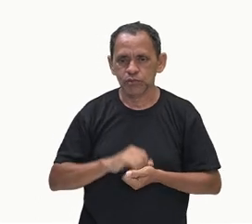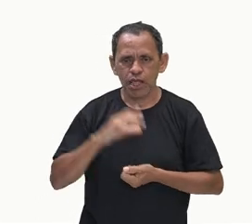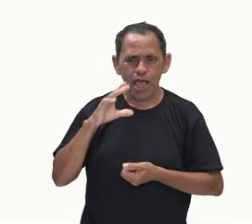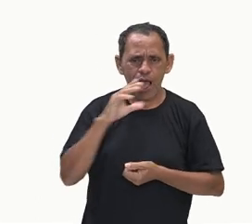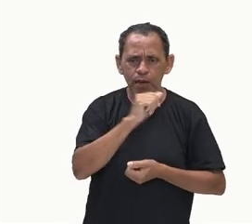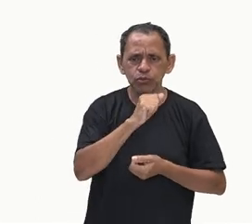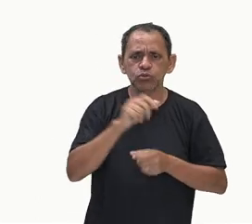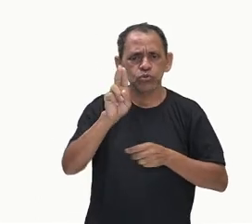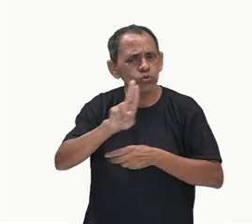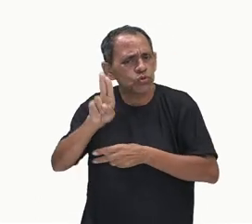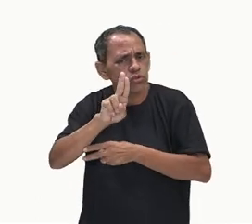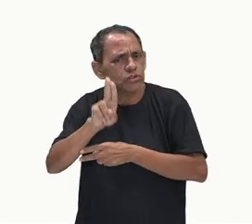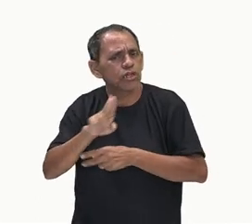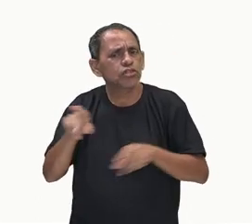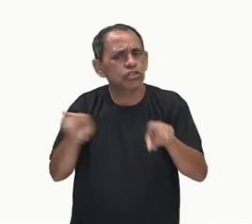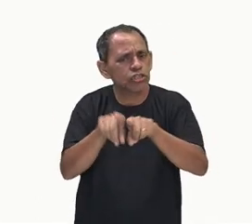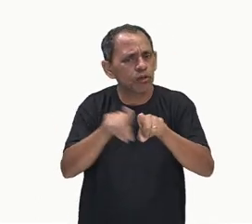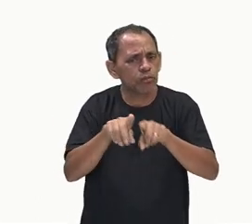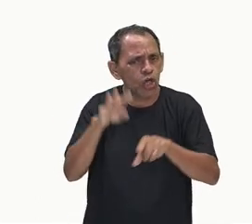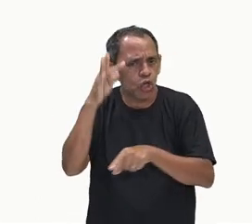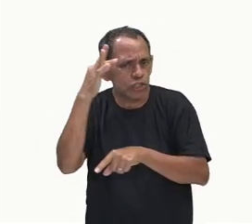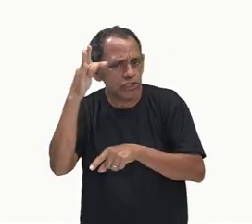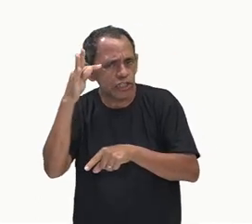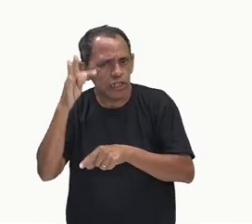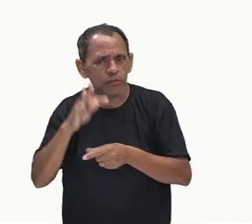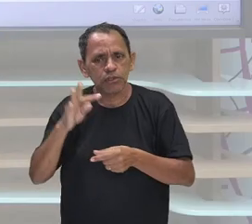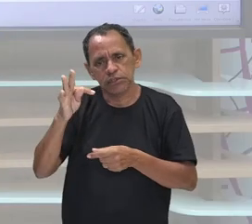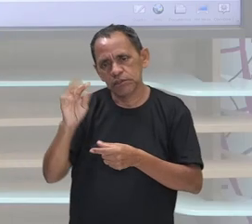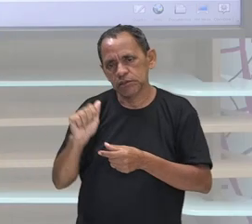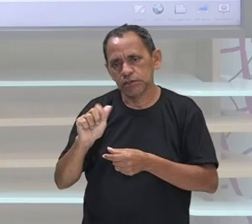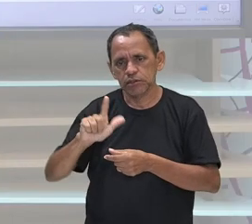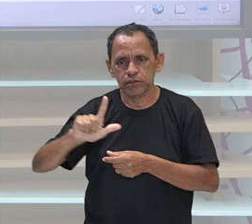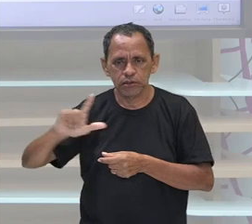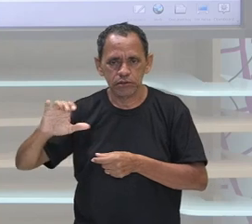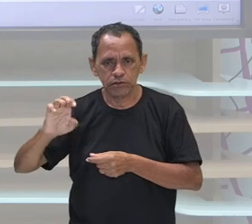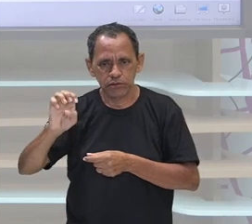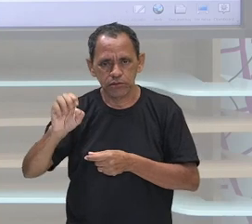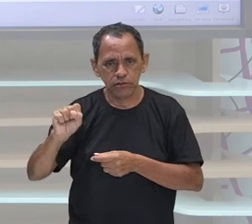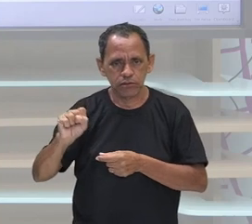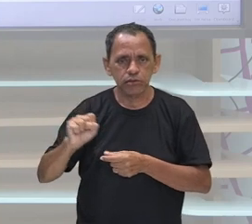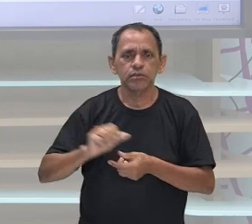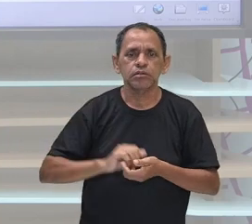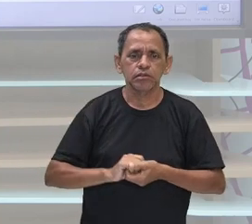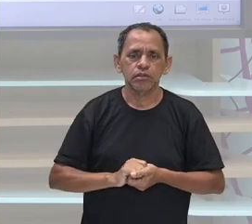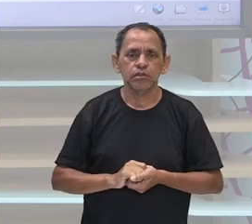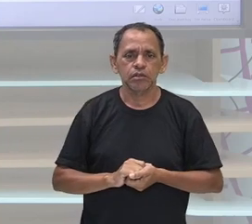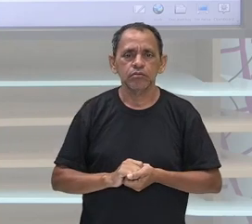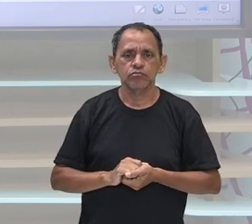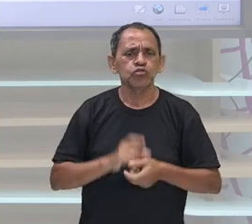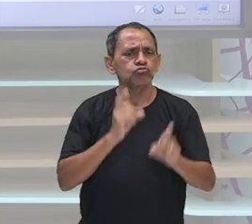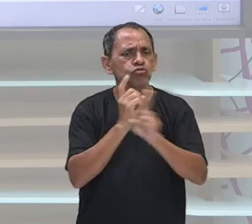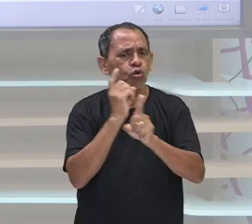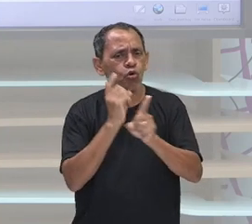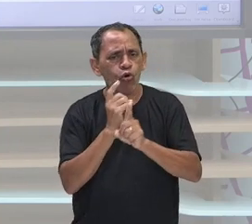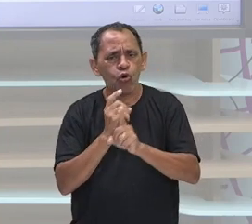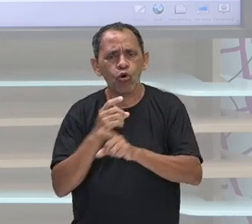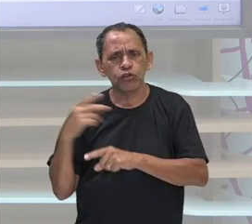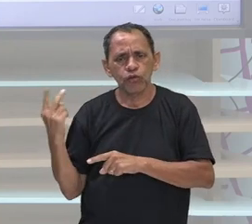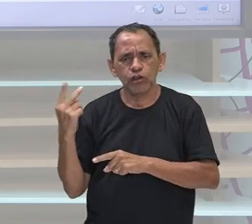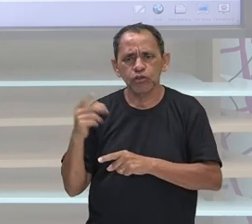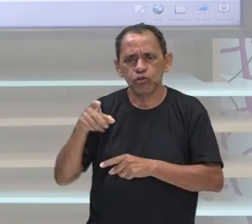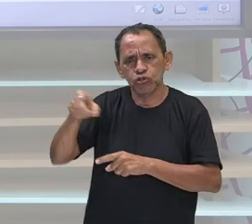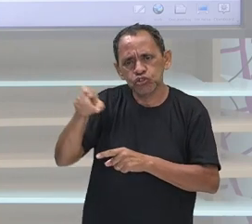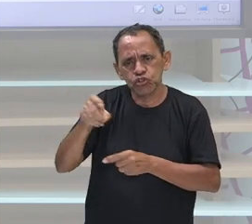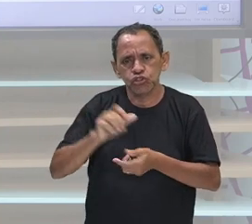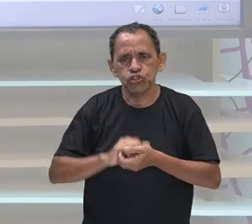usando novamente o teorema de detalhes a gente consegue descobrir o valor de x que está faltando e essa foi a